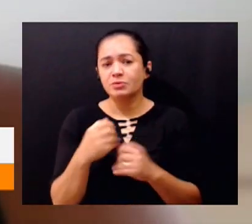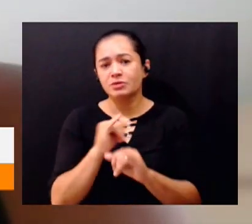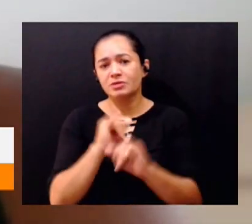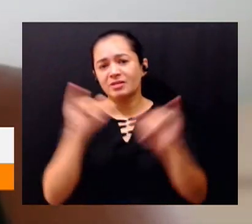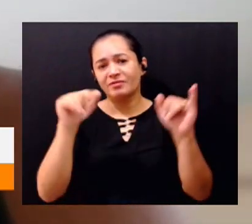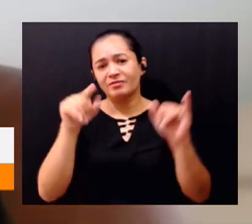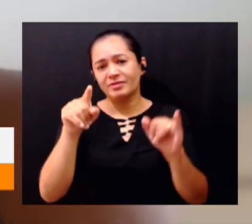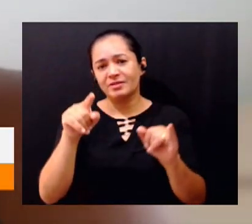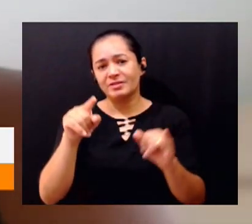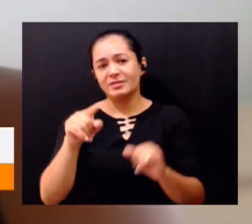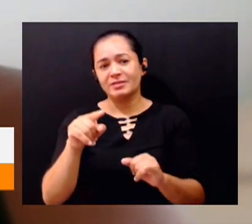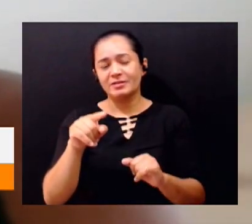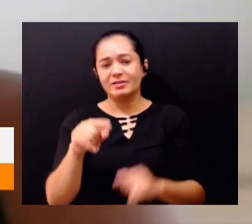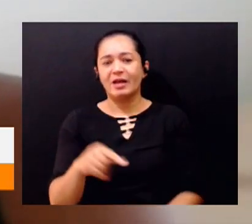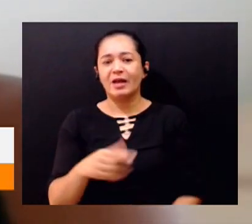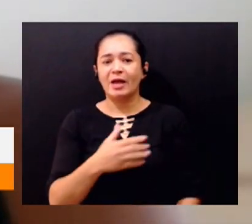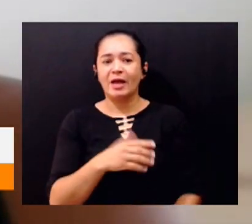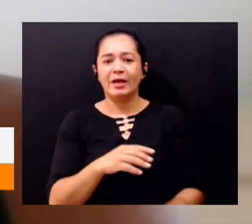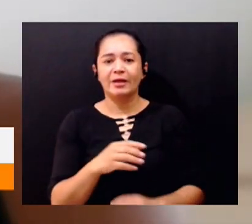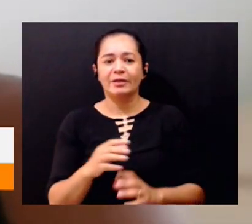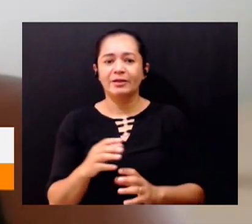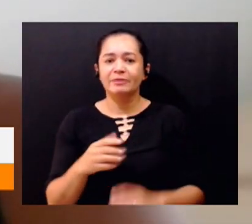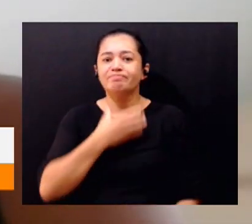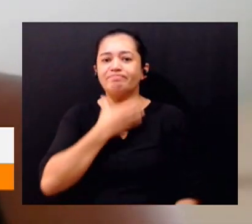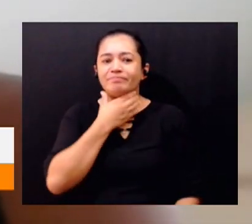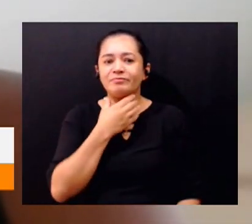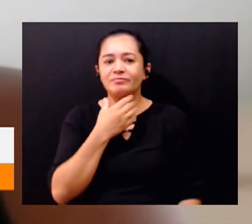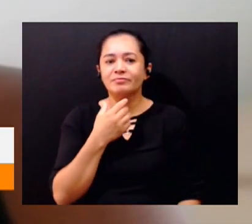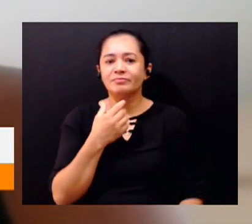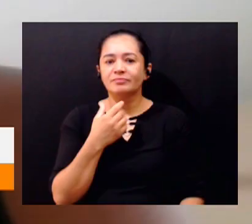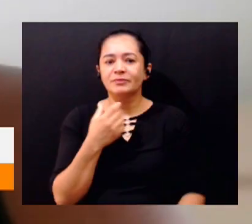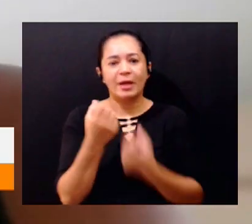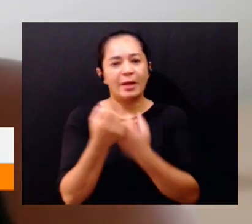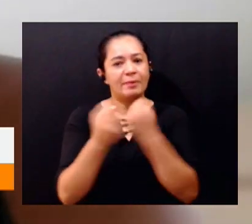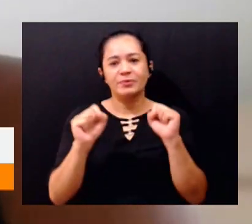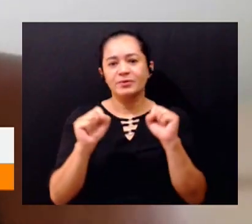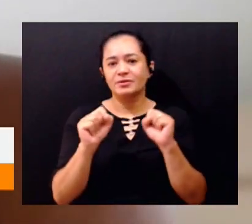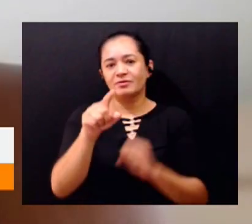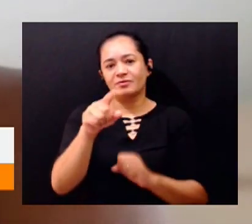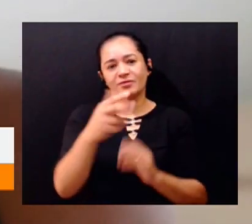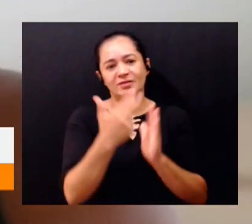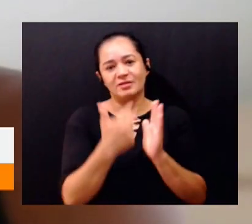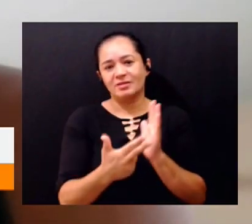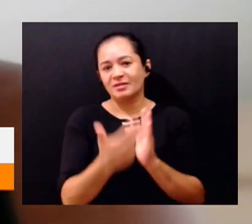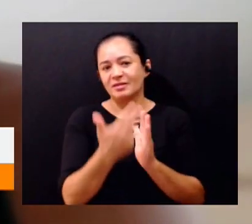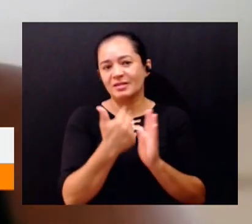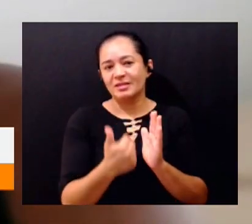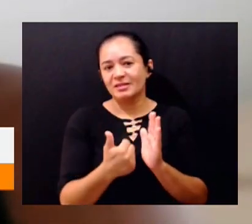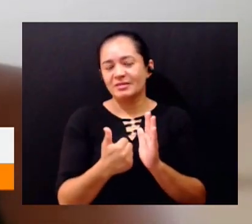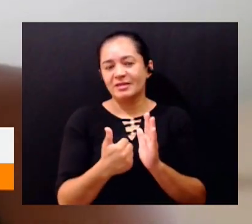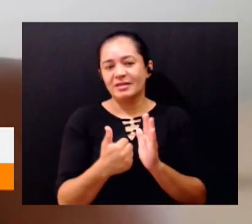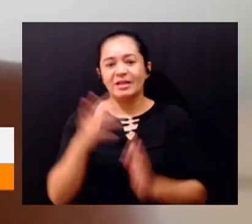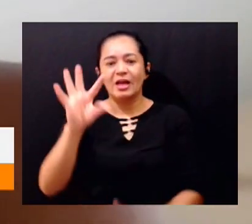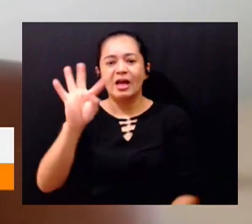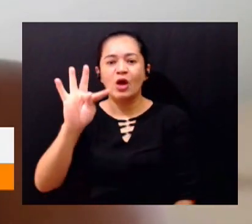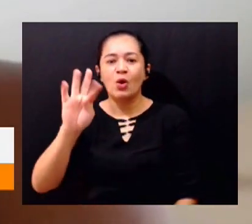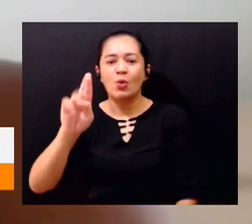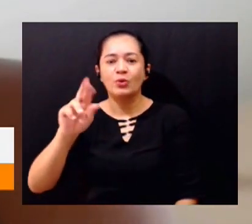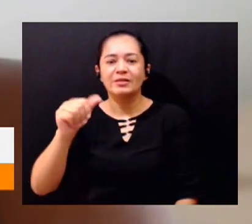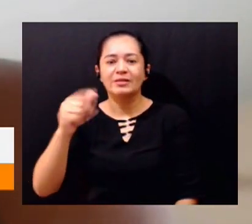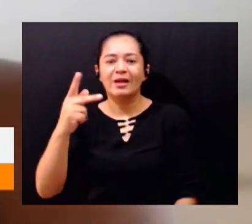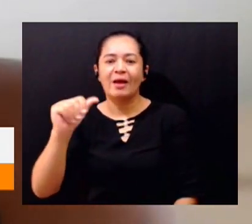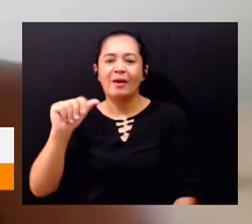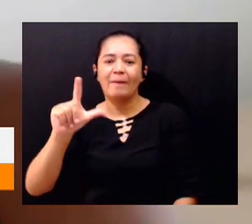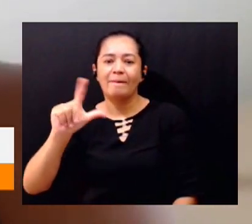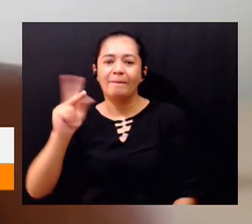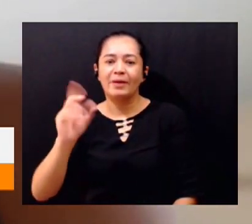aqui. Não é possível você ter desenhado os Trapalhões. Ele falou: não é possível, porque a gente tem quase a mesma idade,